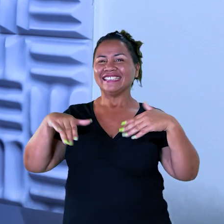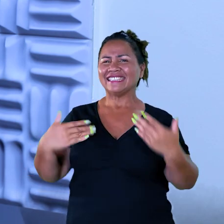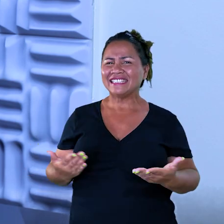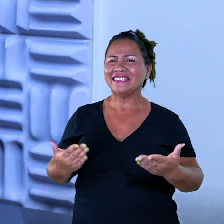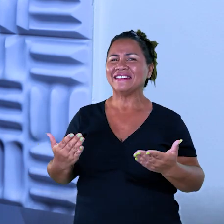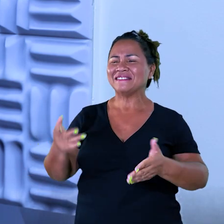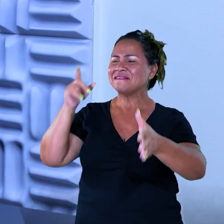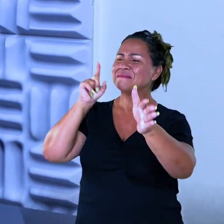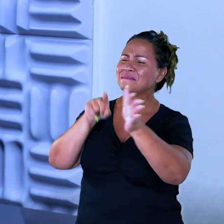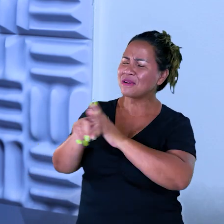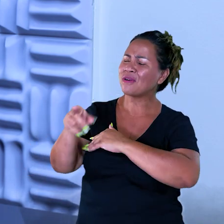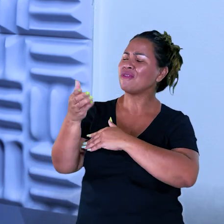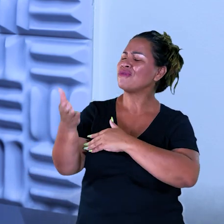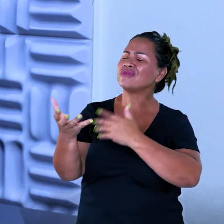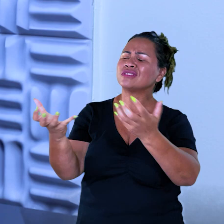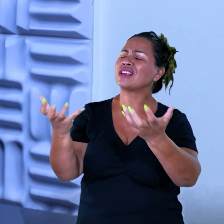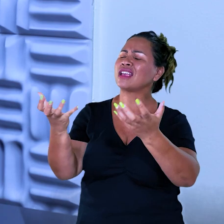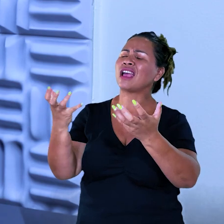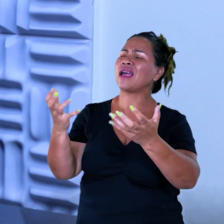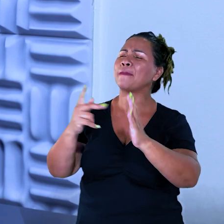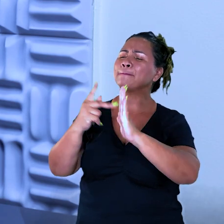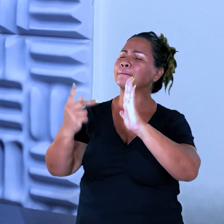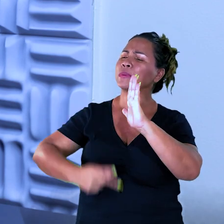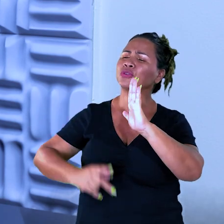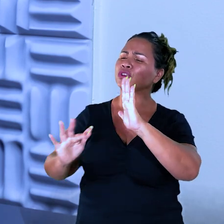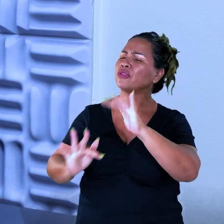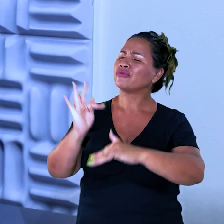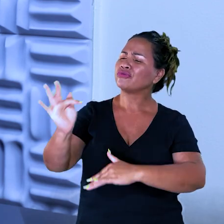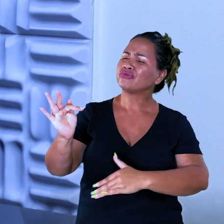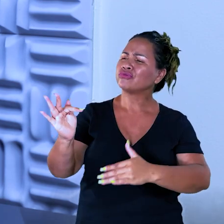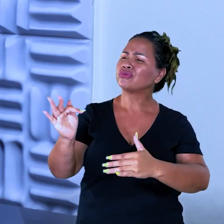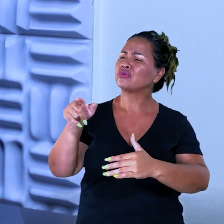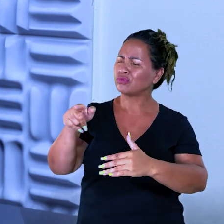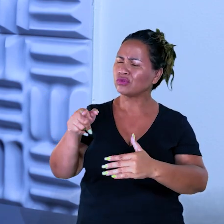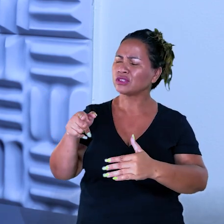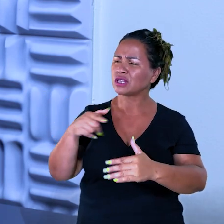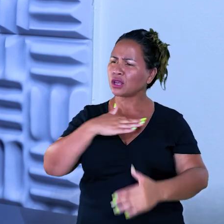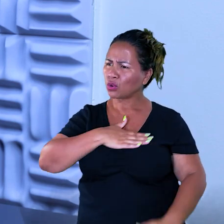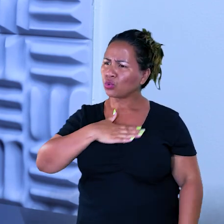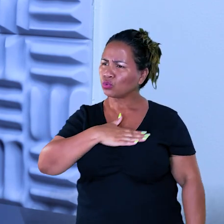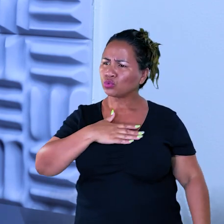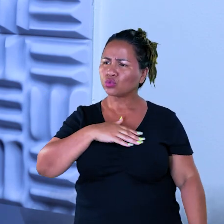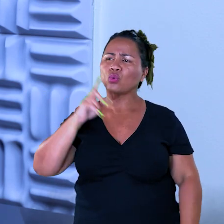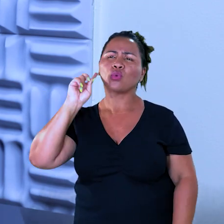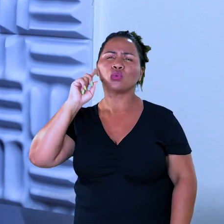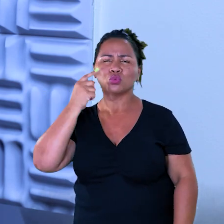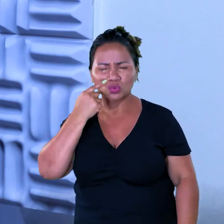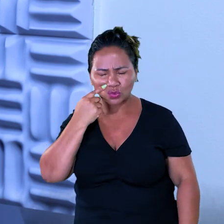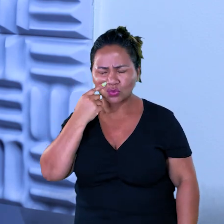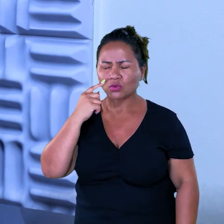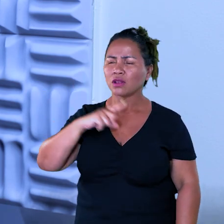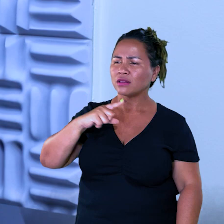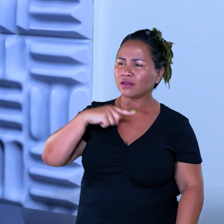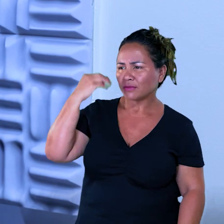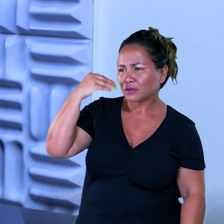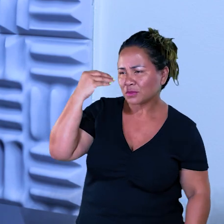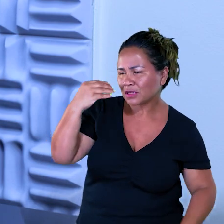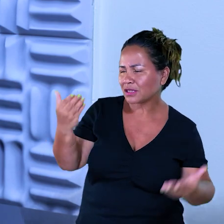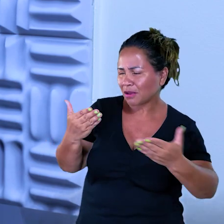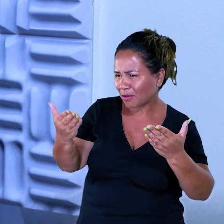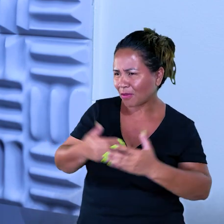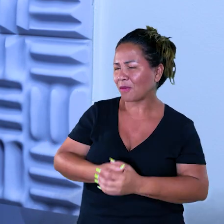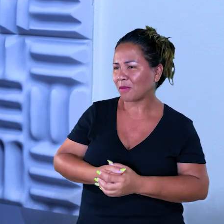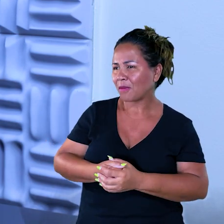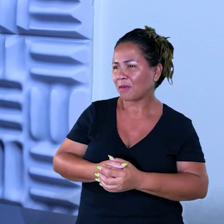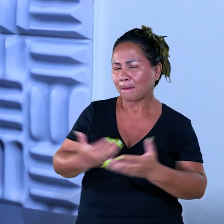pretende assumir surdo-cegueira? Como é que você tá pensando? Porque eu sei que você gostou da área da surdo-cegueira. Você teve umas experiências agora.